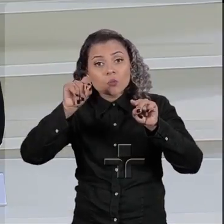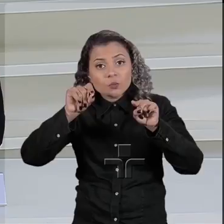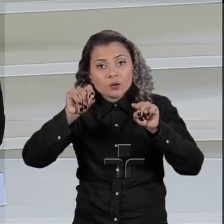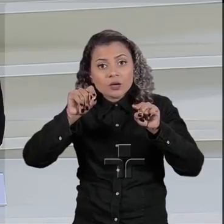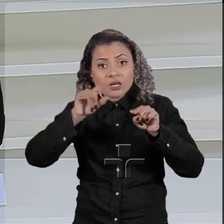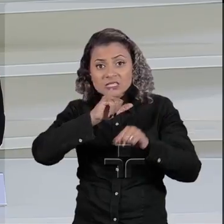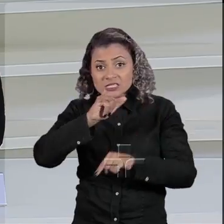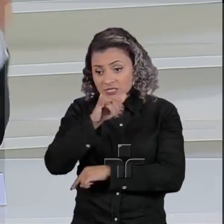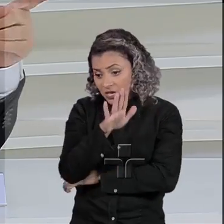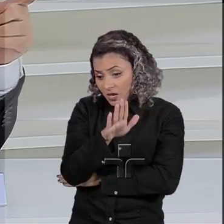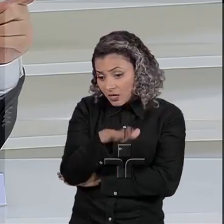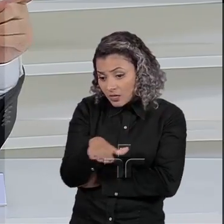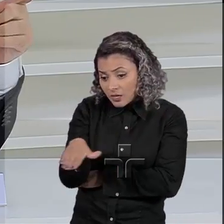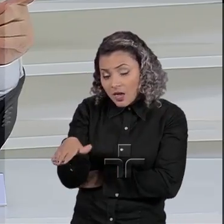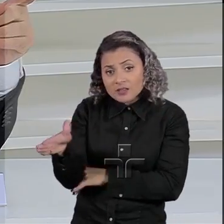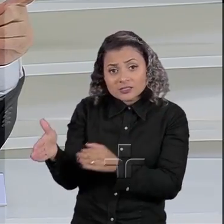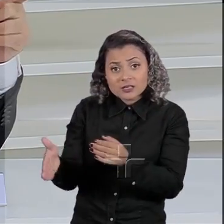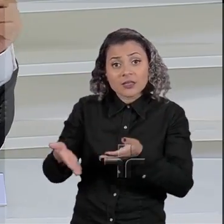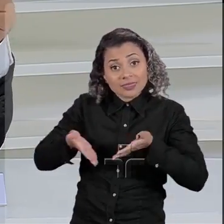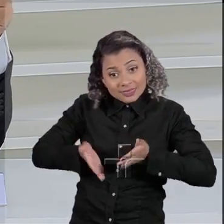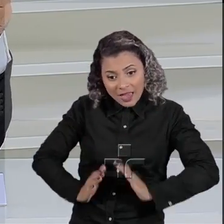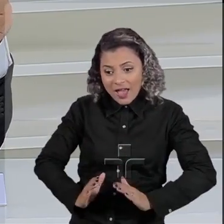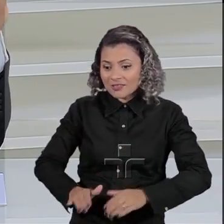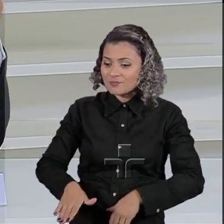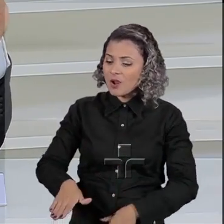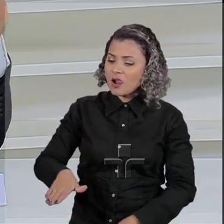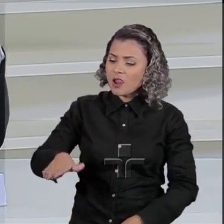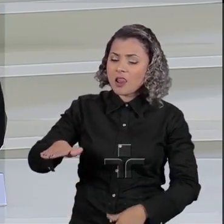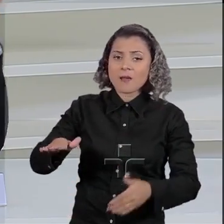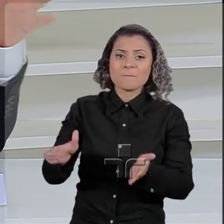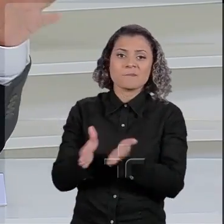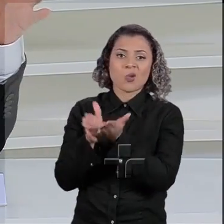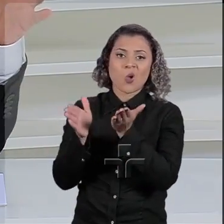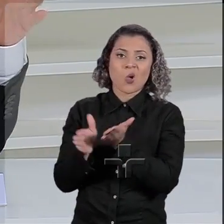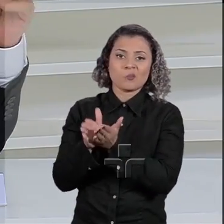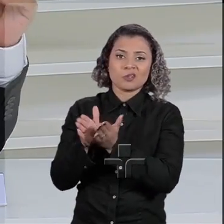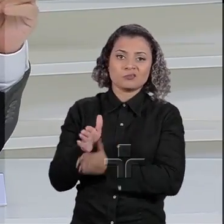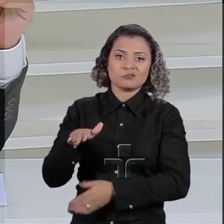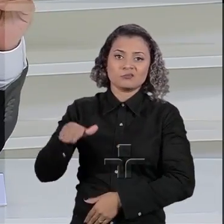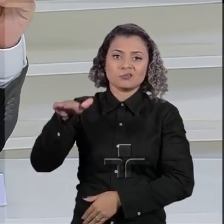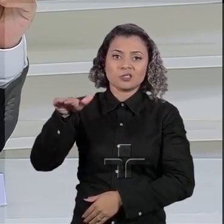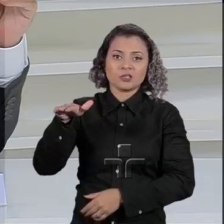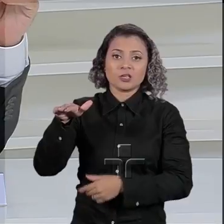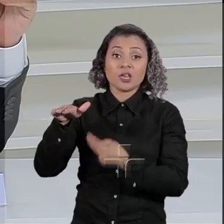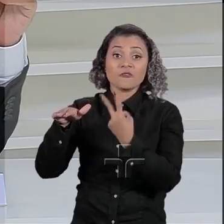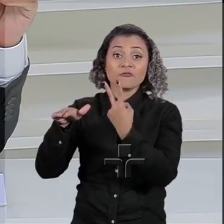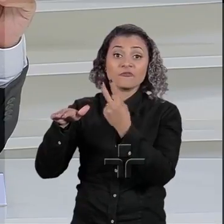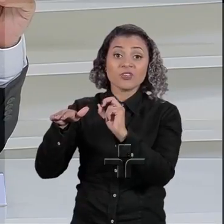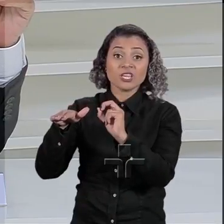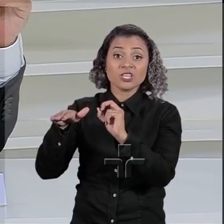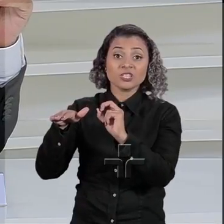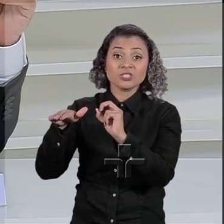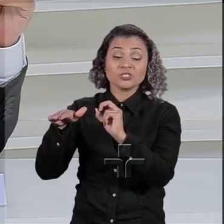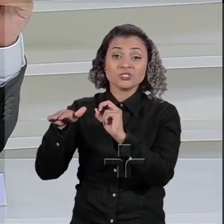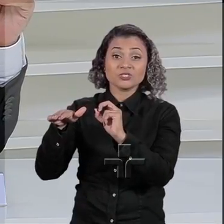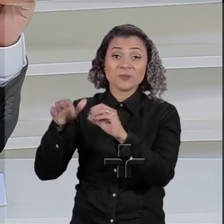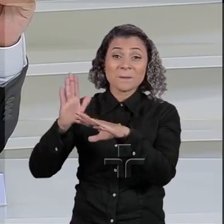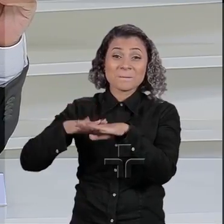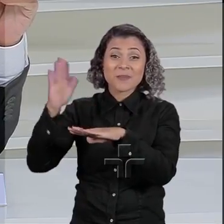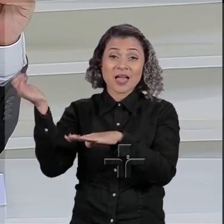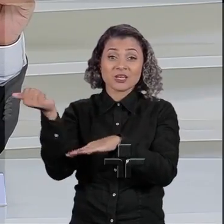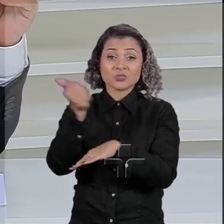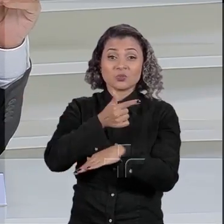de uma criança ser pobre chega a ser, dependendo da região, 20 vezes maior do que de um idoso ser